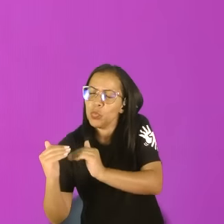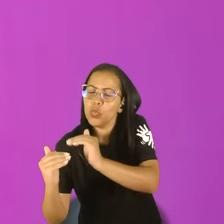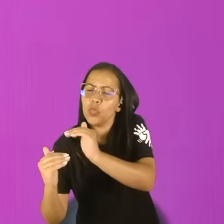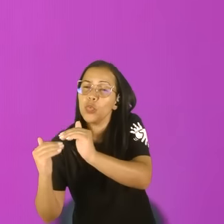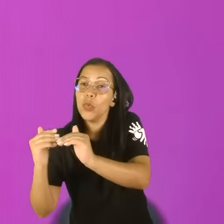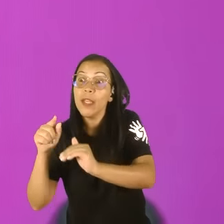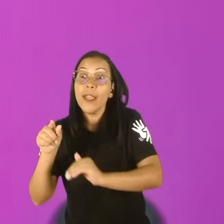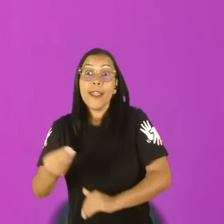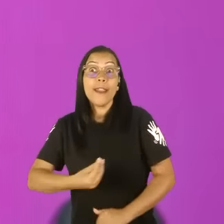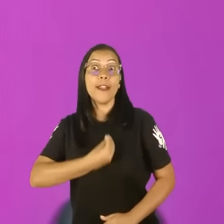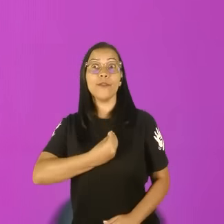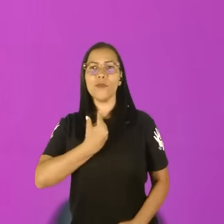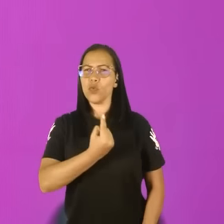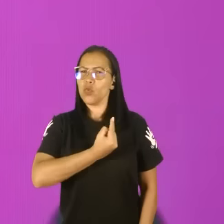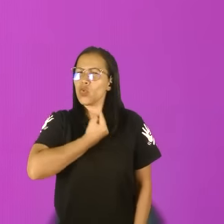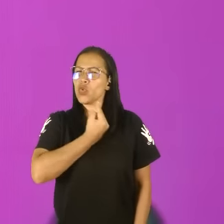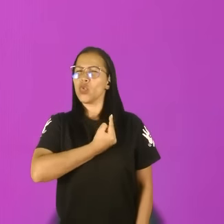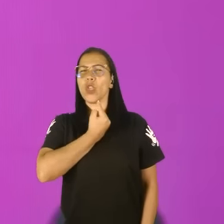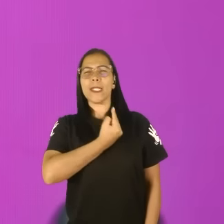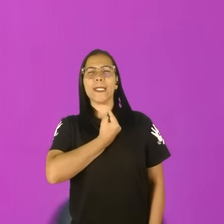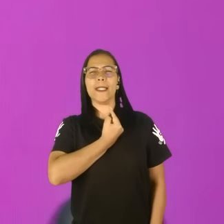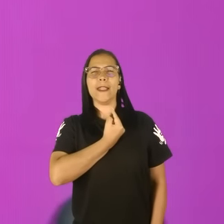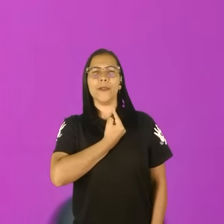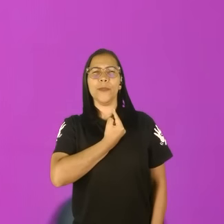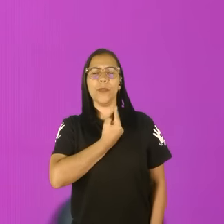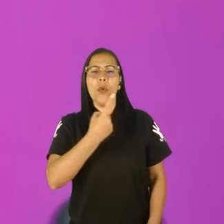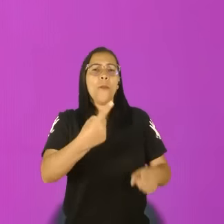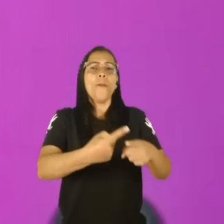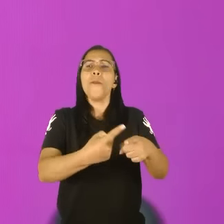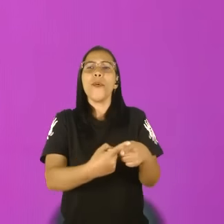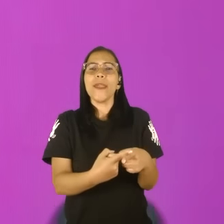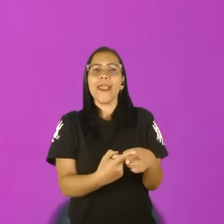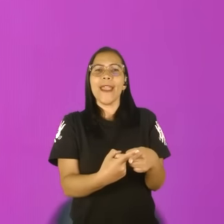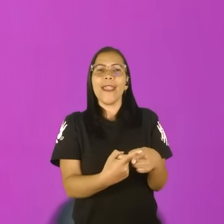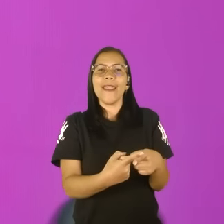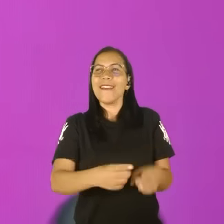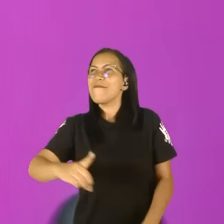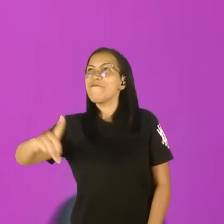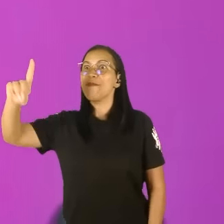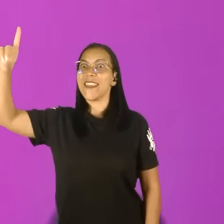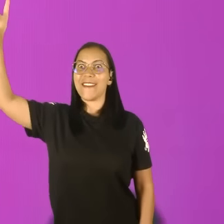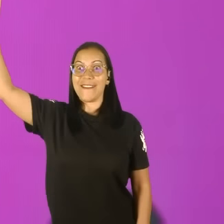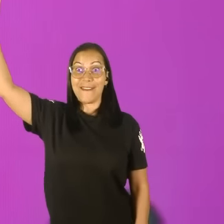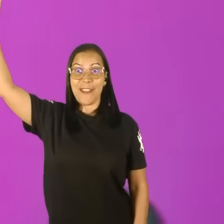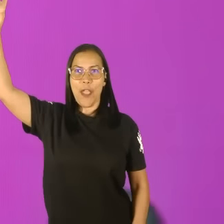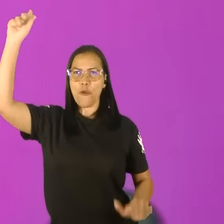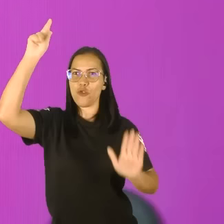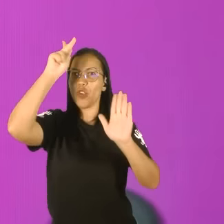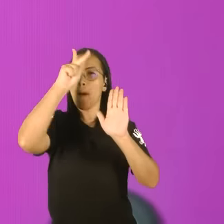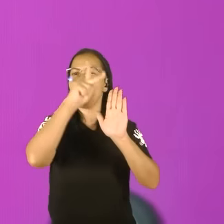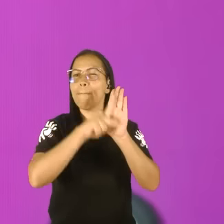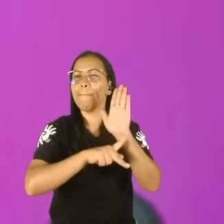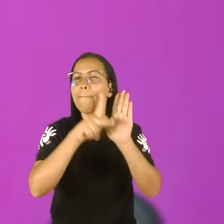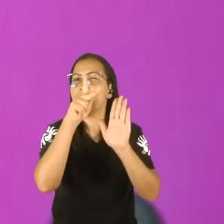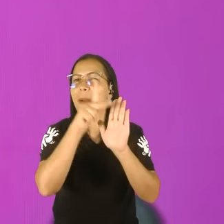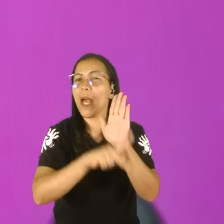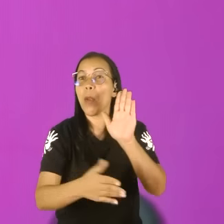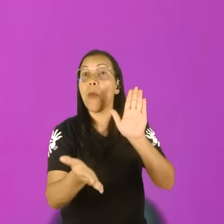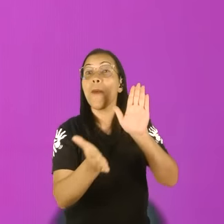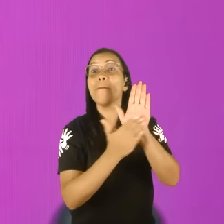manifestou. E ele foi um grande homem usado por Deus. Quando Jesus começa o ministério com 30